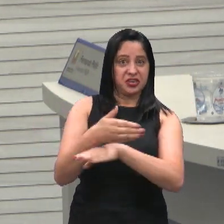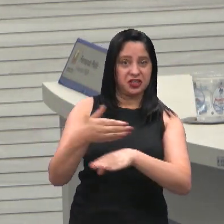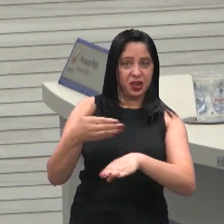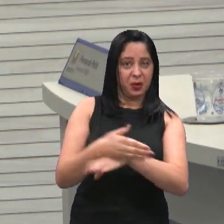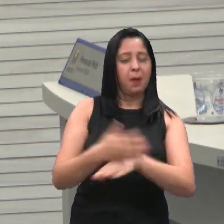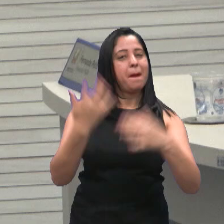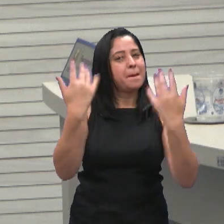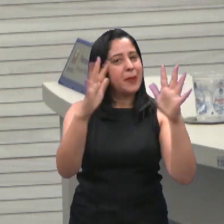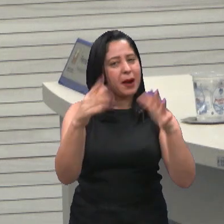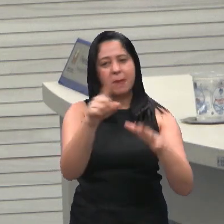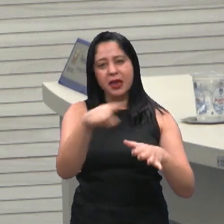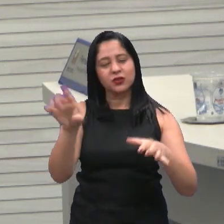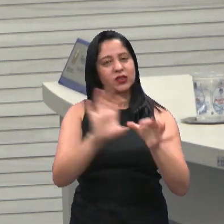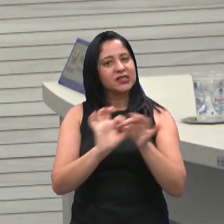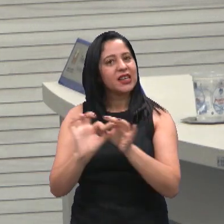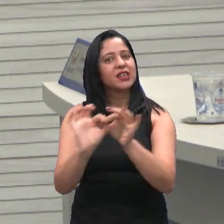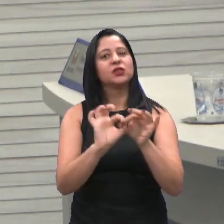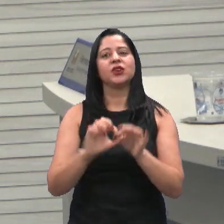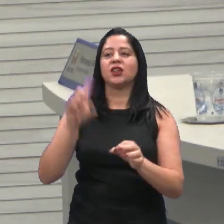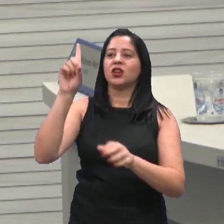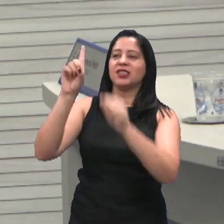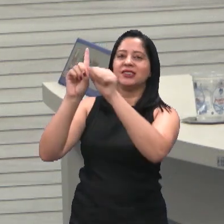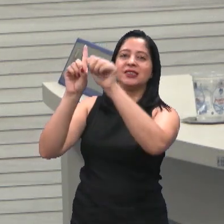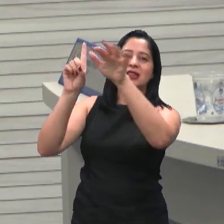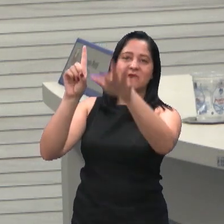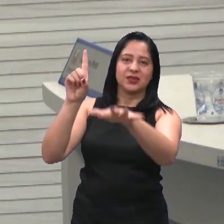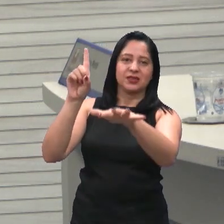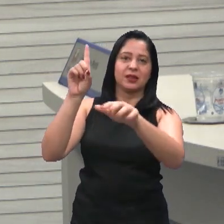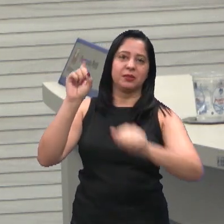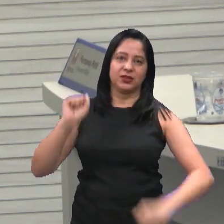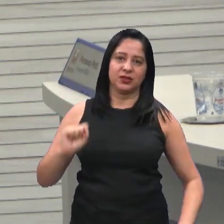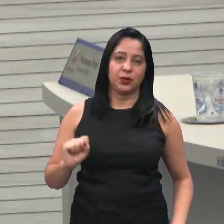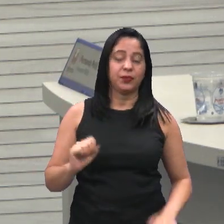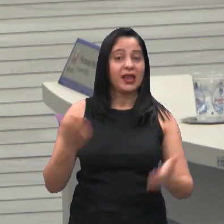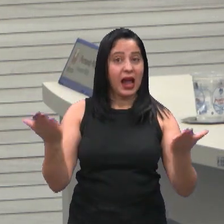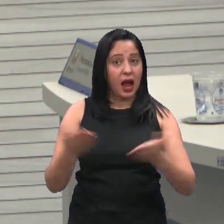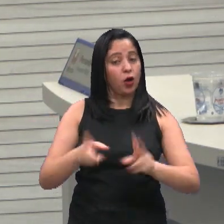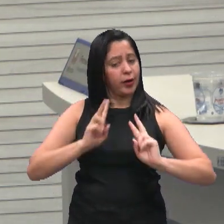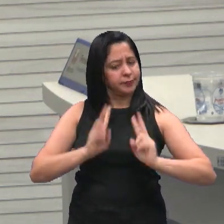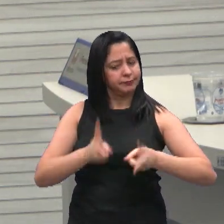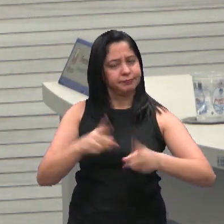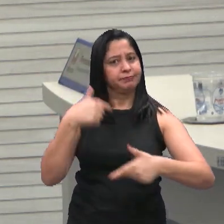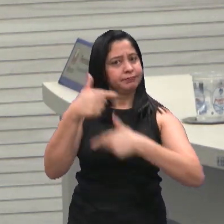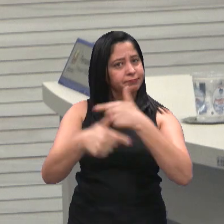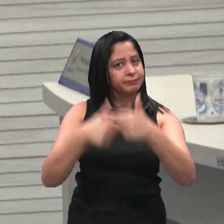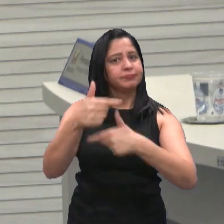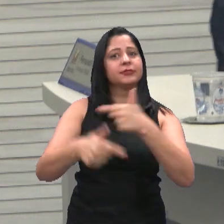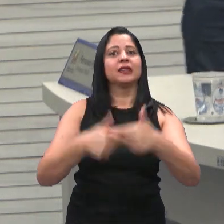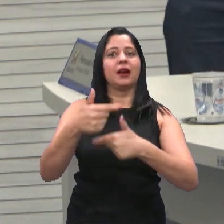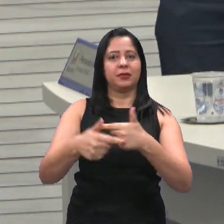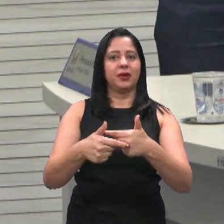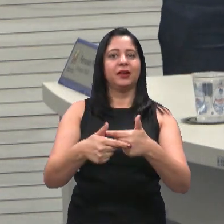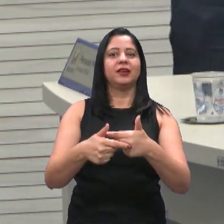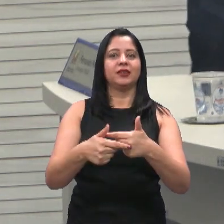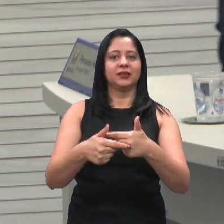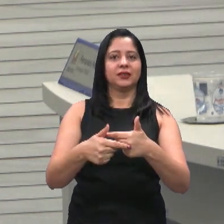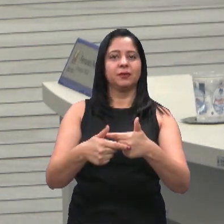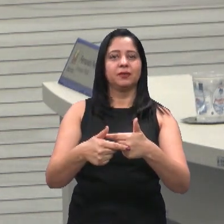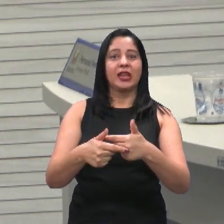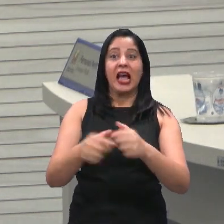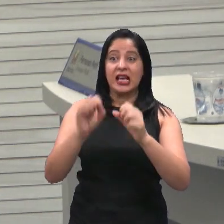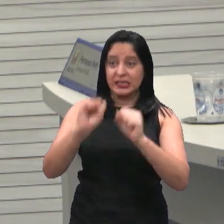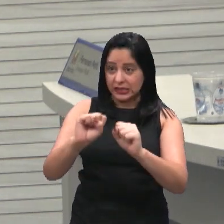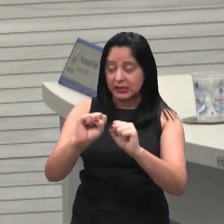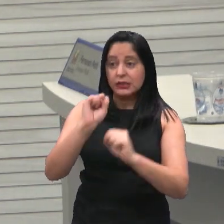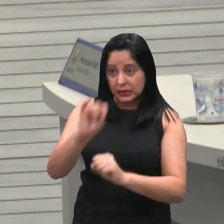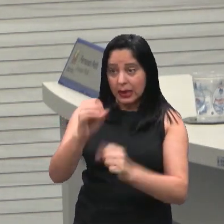pela união. Deus abençoe vocês. Agora vamos continuar o trabalho. E para dizer para vocês que, se precisar, o